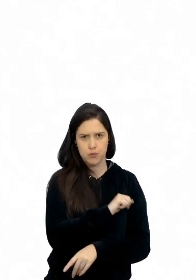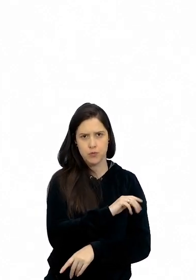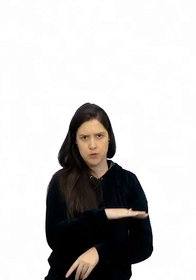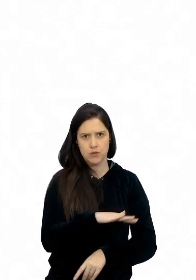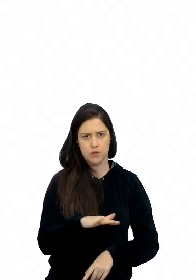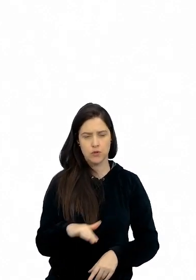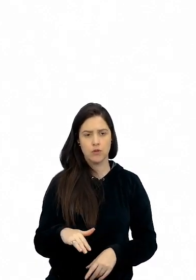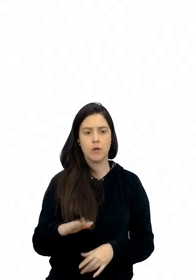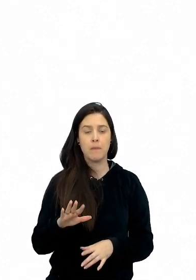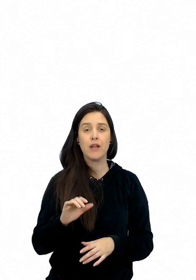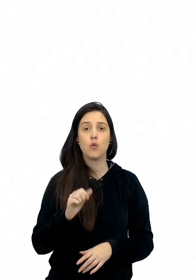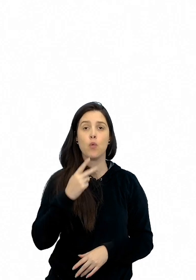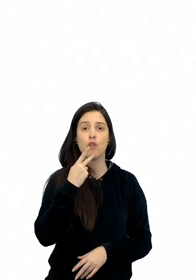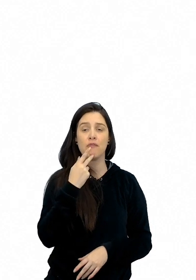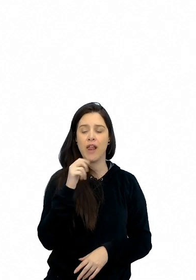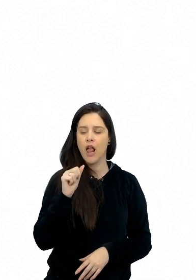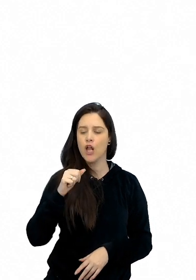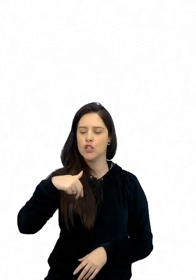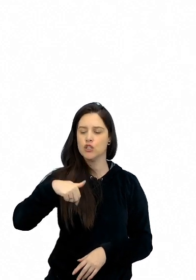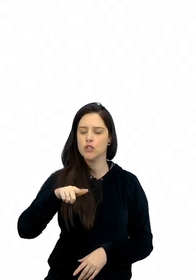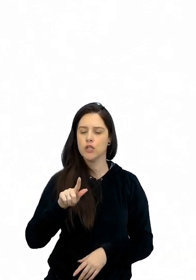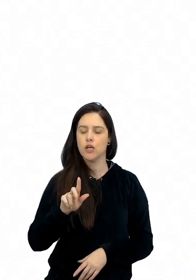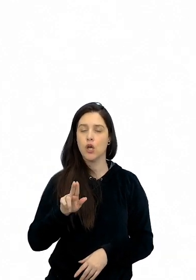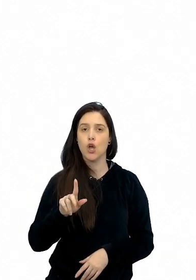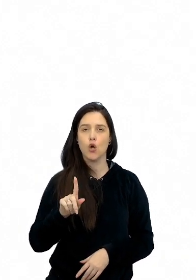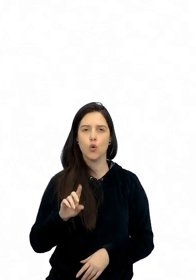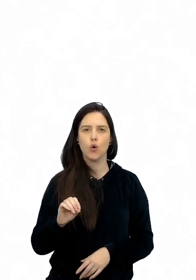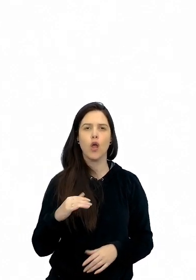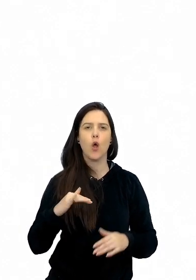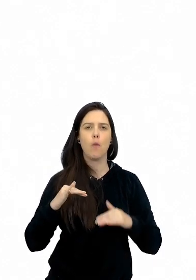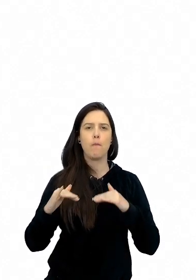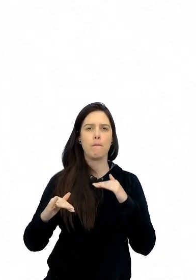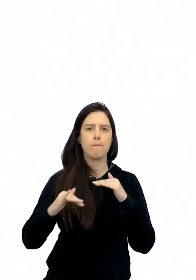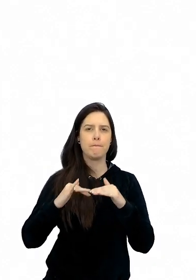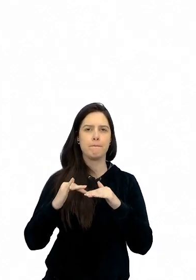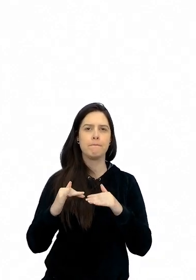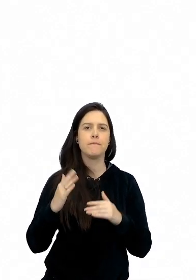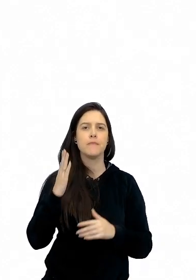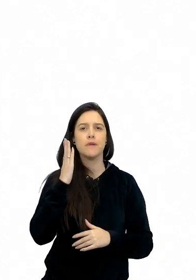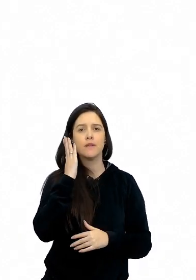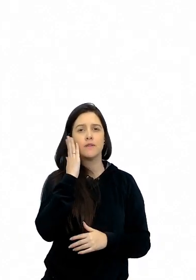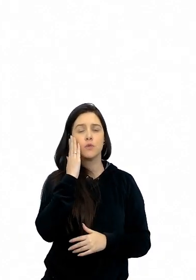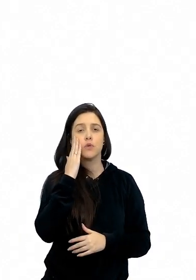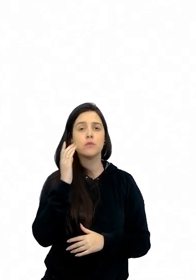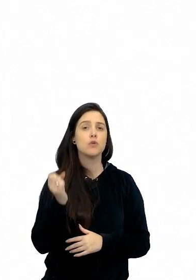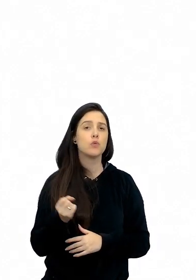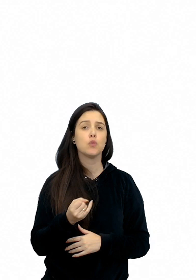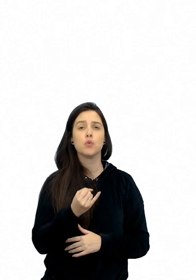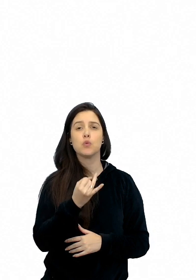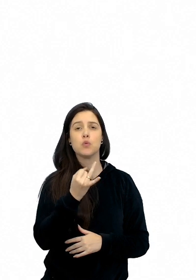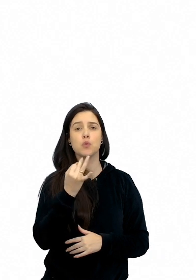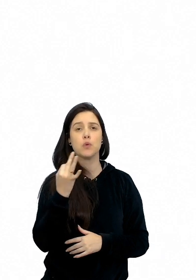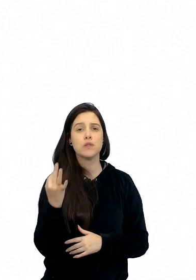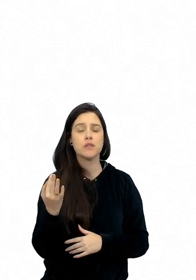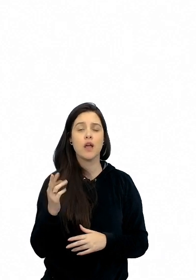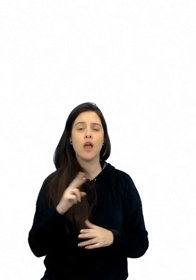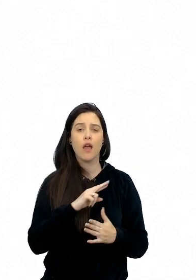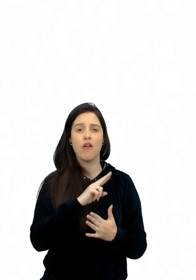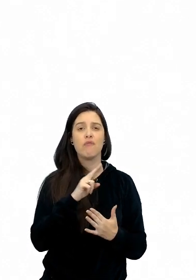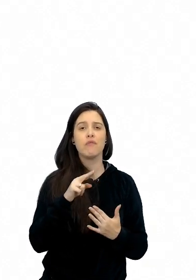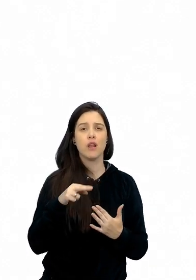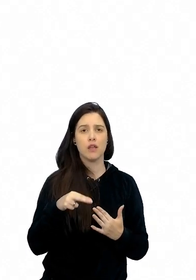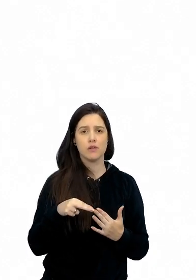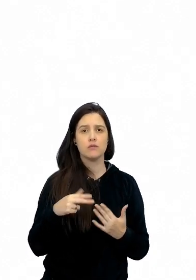de ângulos, né, e eu nomeio esses ângulos para eu saber quais são, por isso que eu me referencio às